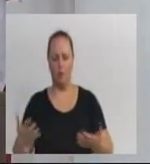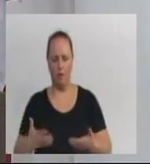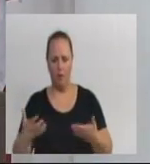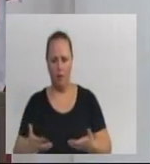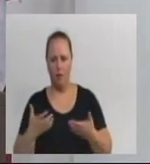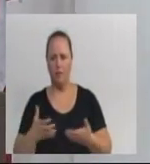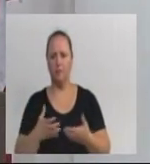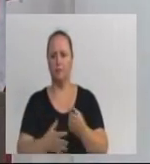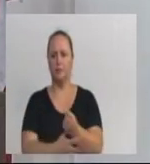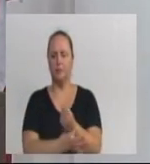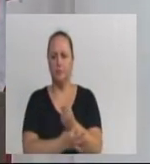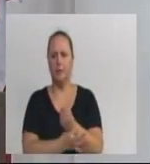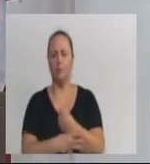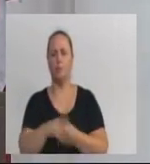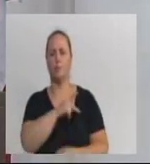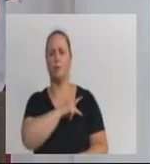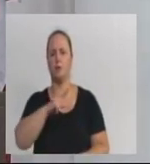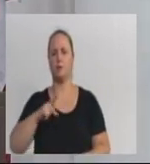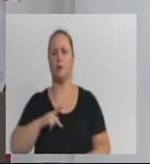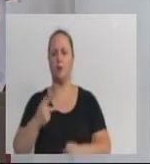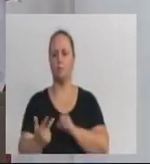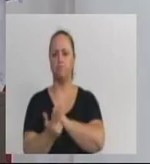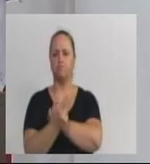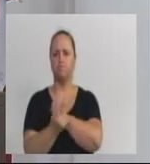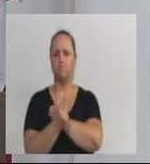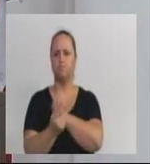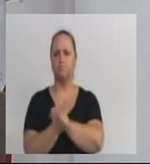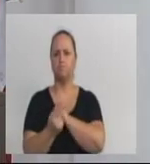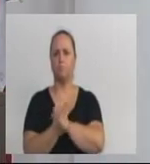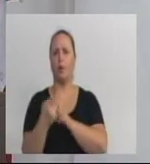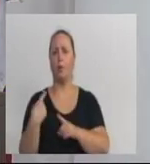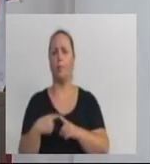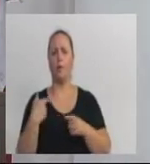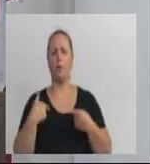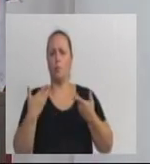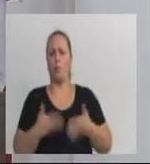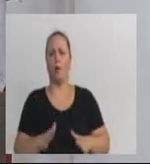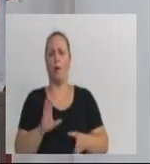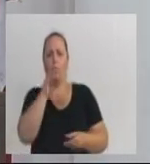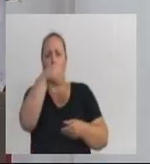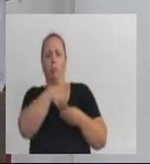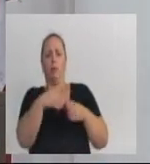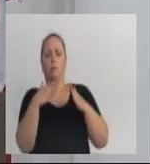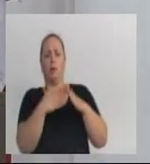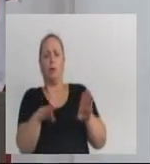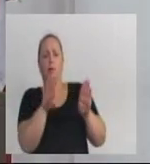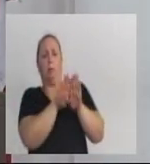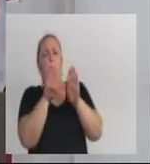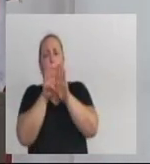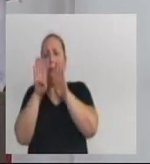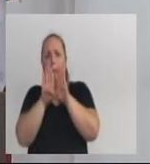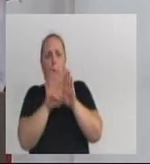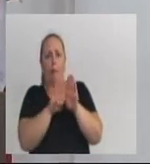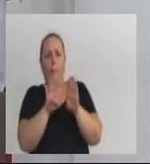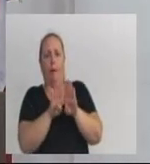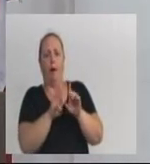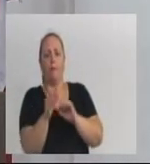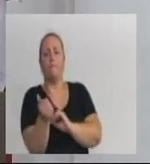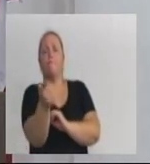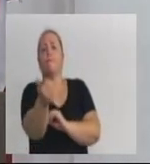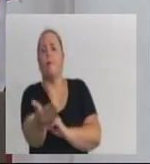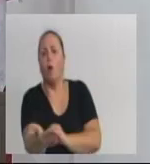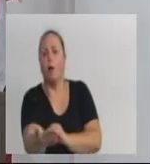e nos livrar de ter que ficar trancado dentro das nossas próprias casas, enquanto muitos maus elementos ficam aí à